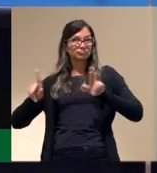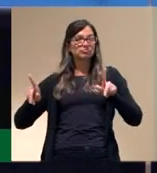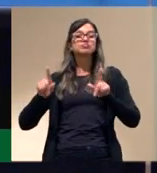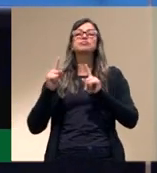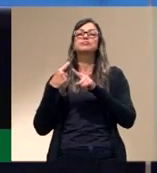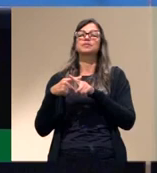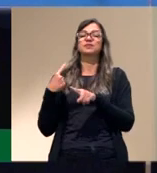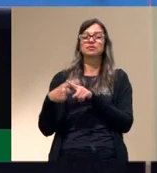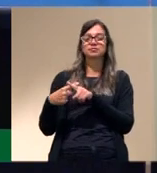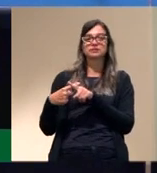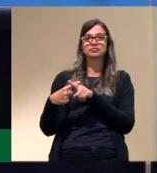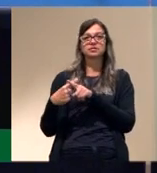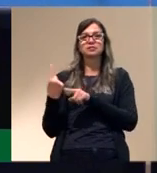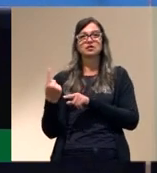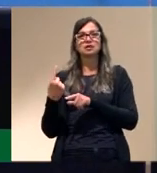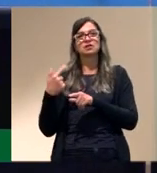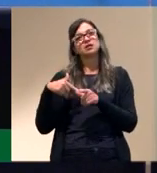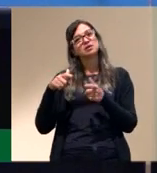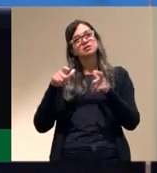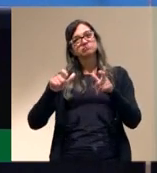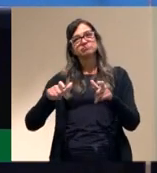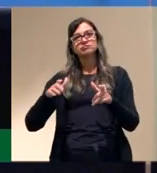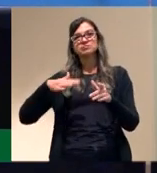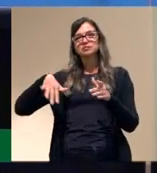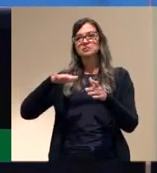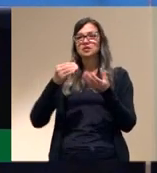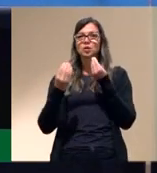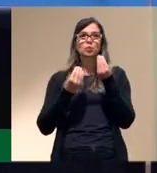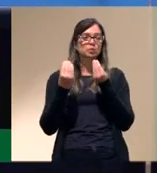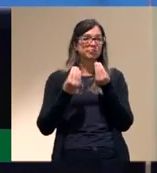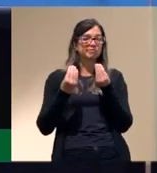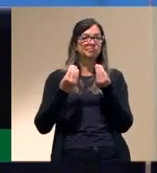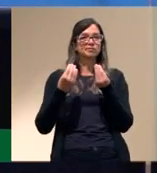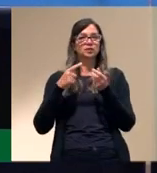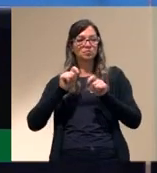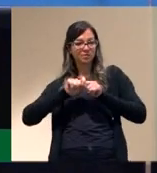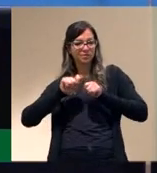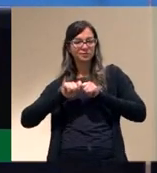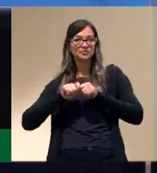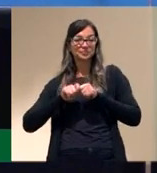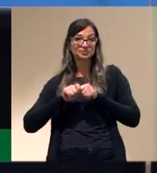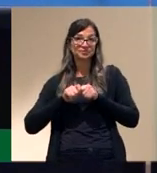as formas pelas quais, né? Ou como eu vou fazer,